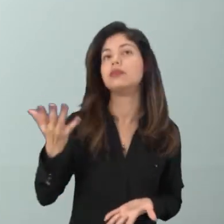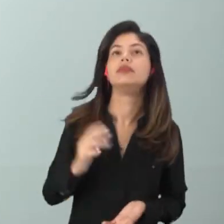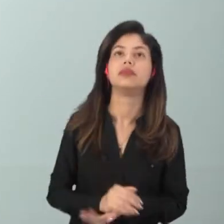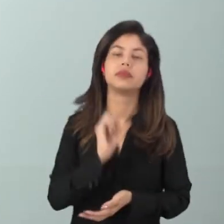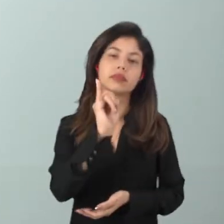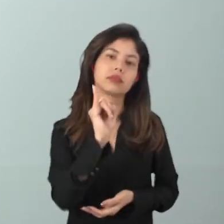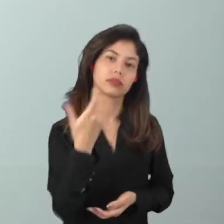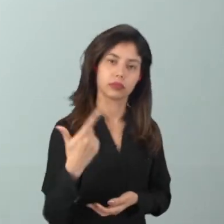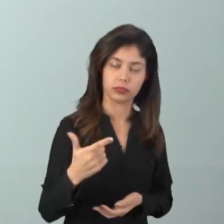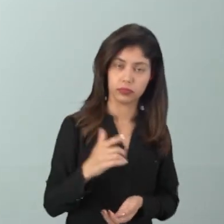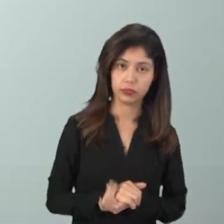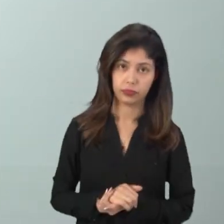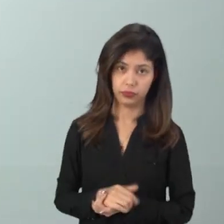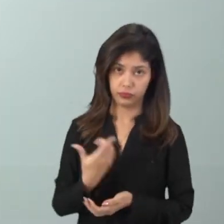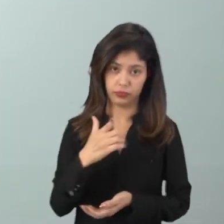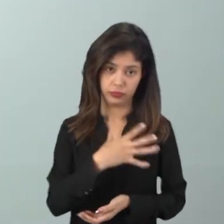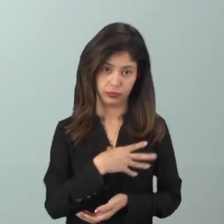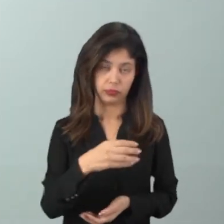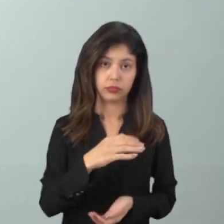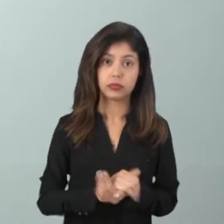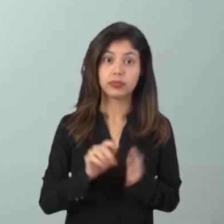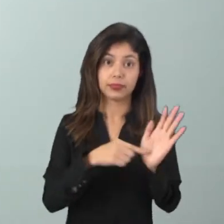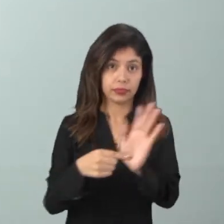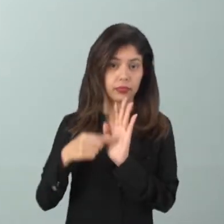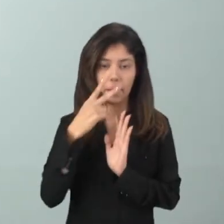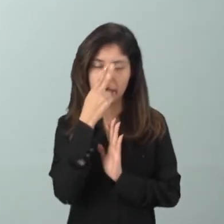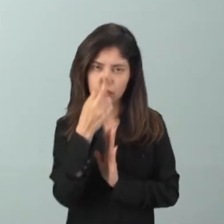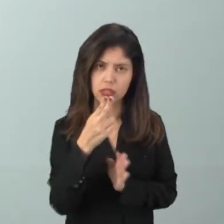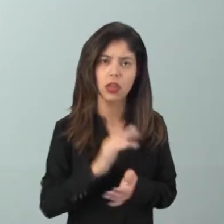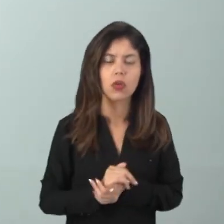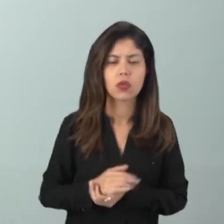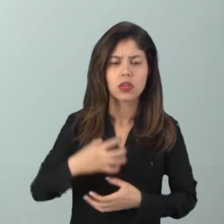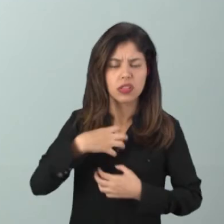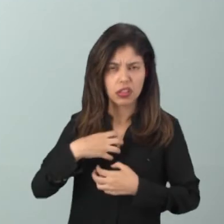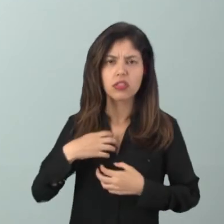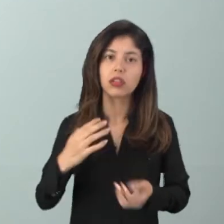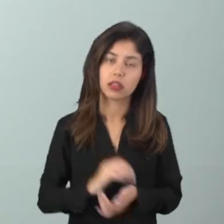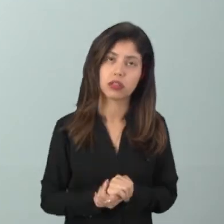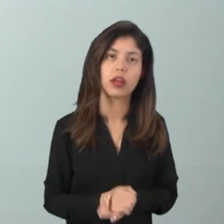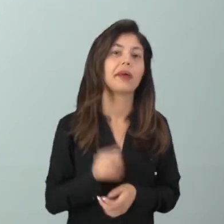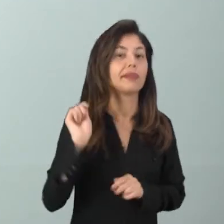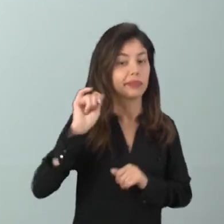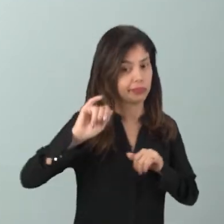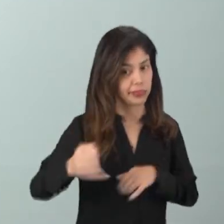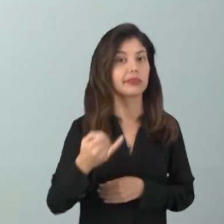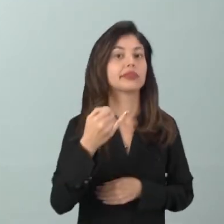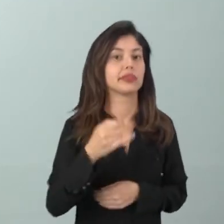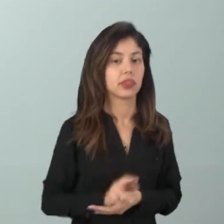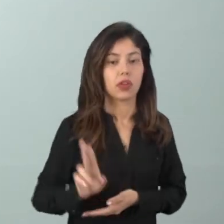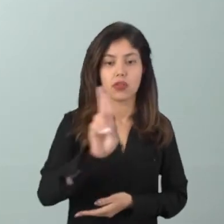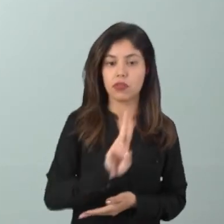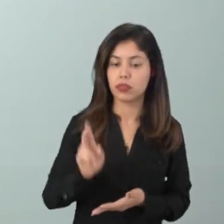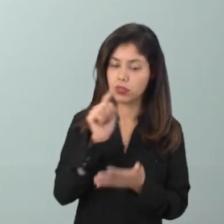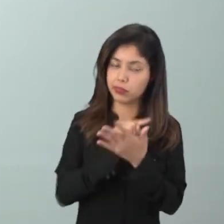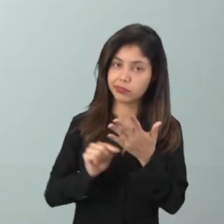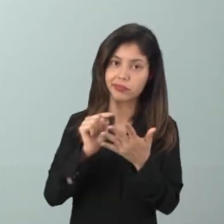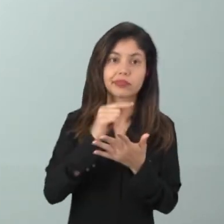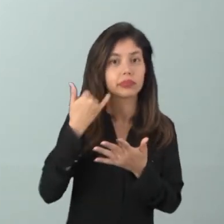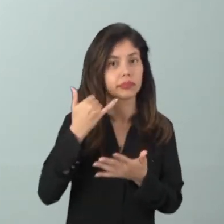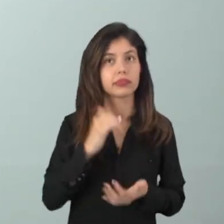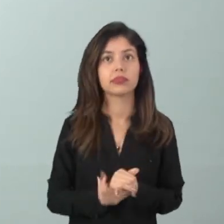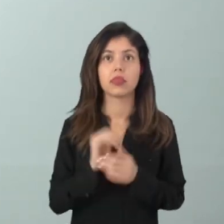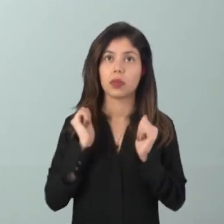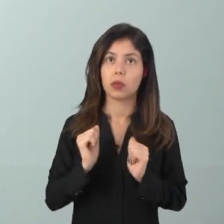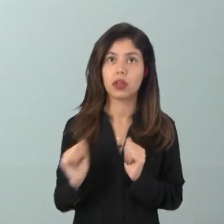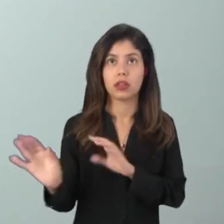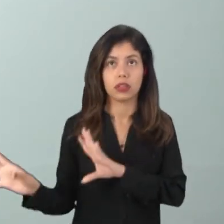Se você não tinha isso e começou a aparecer esse sintoma, é bem provável que o uso excessivo dessa tecnologia possa estar